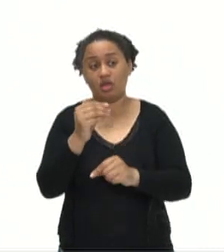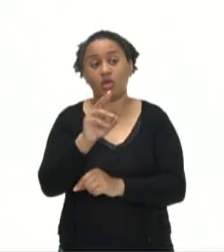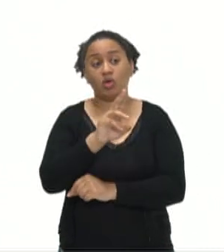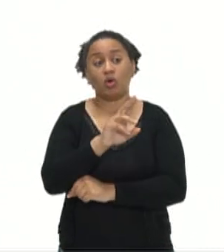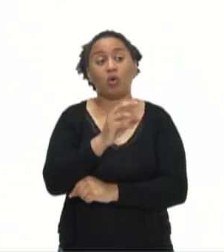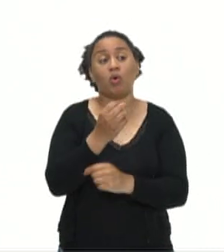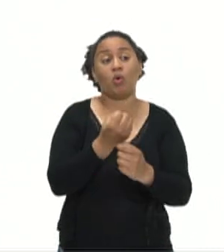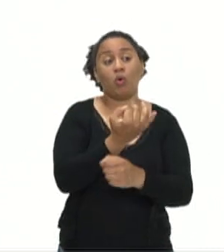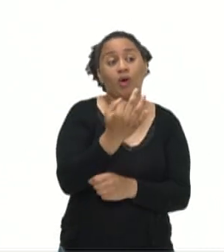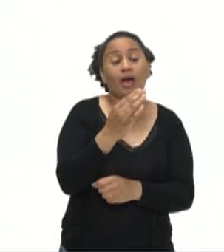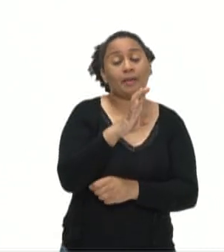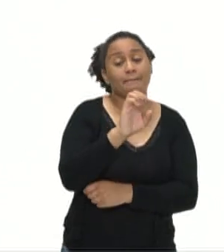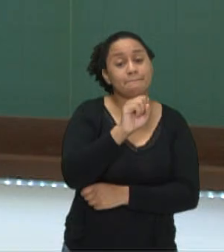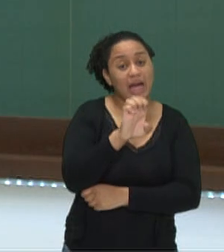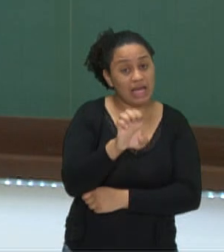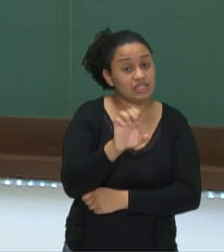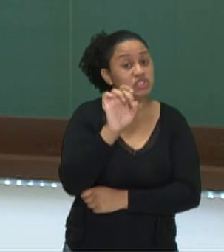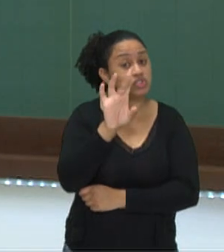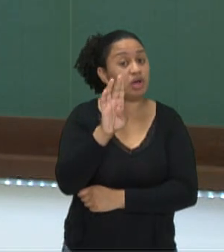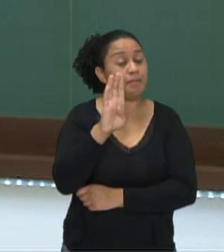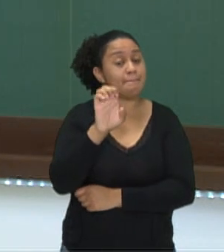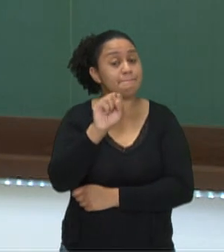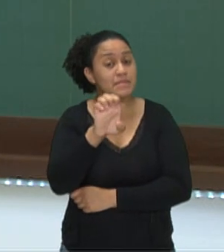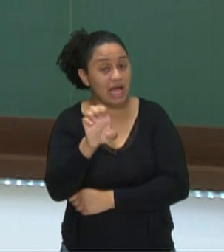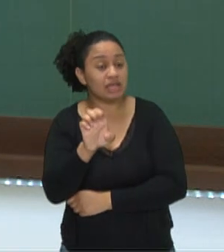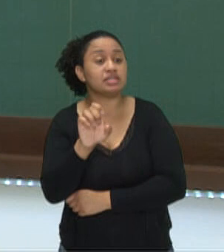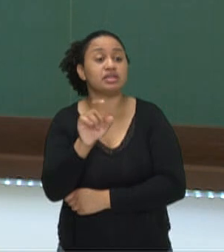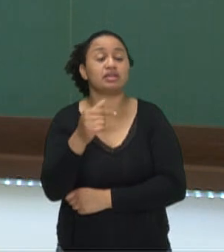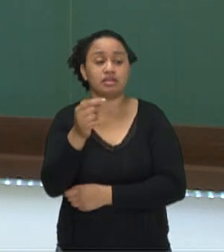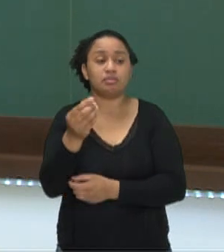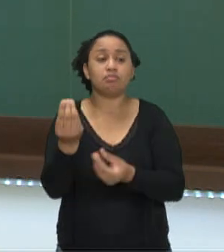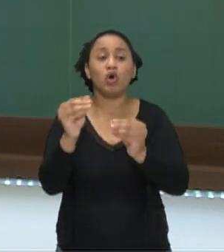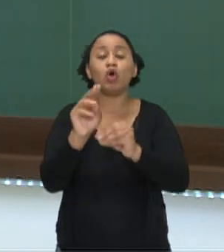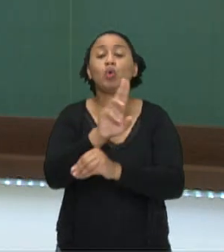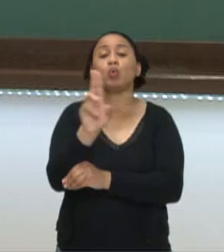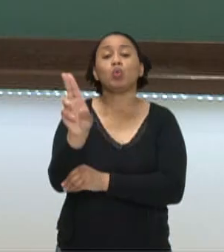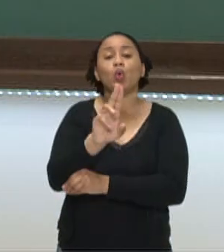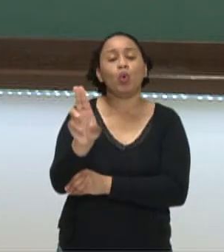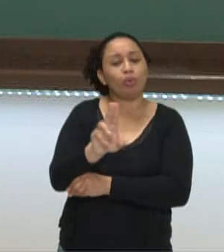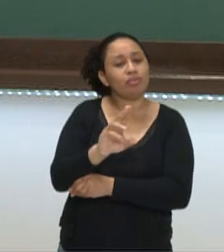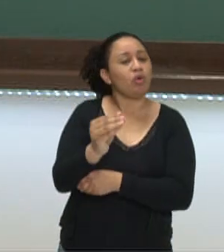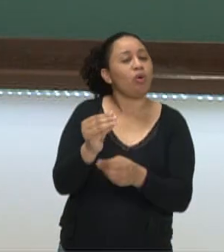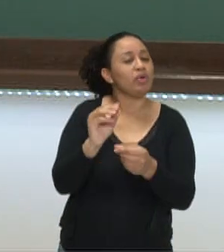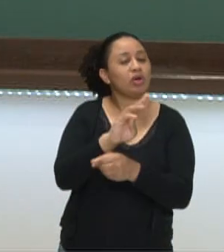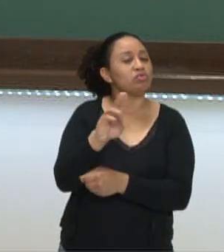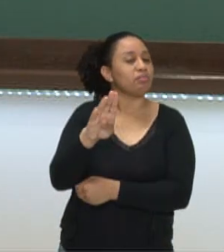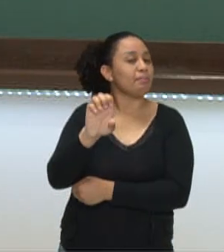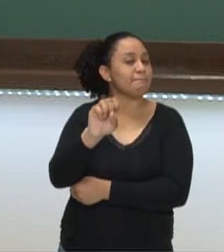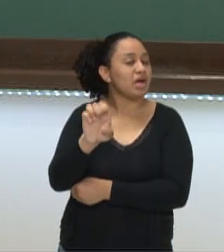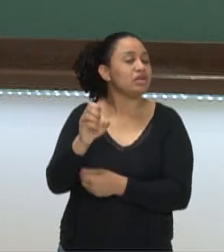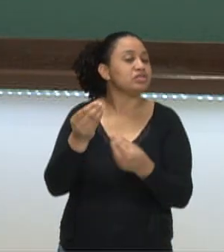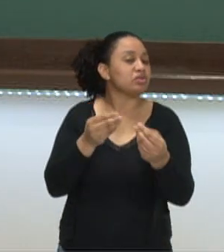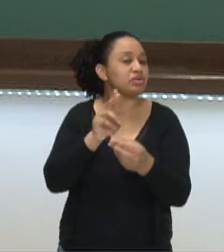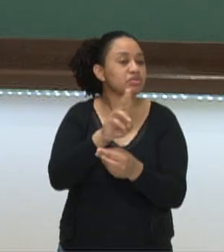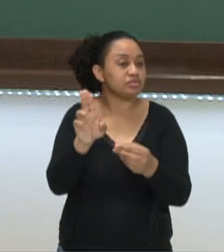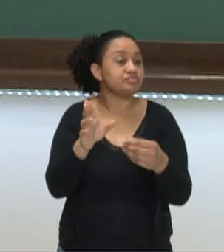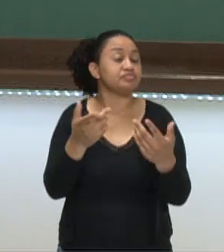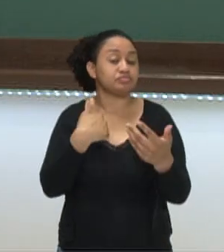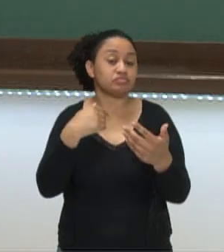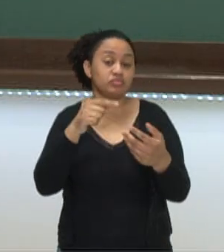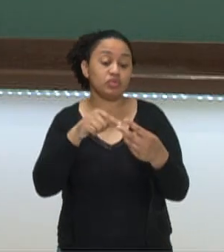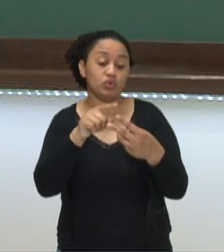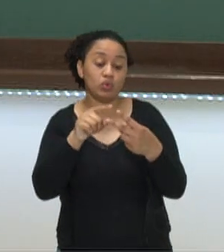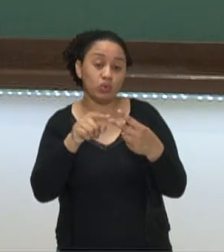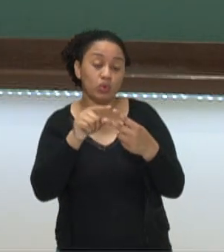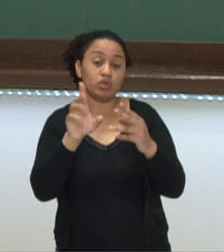são bases, apenas as bases, e diga então o nome dessa base, tá? Então aqui você está usando